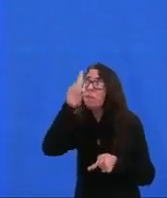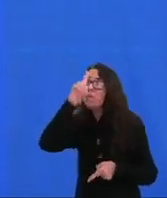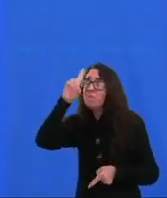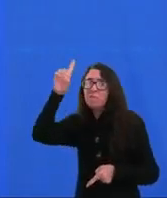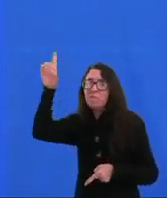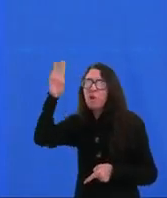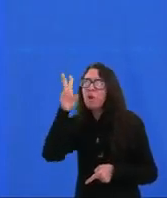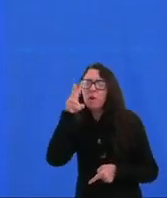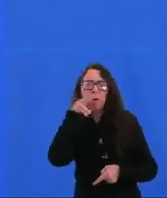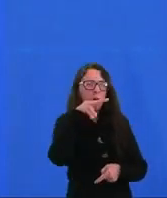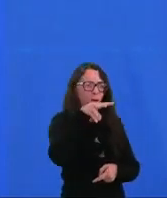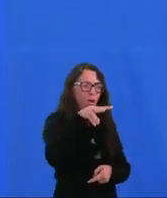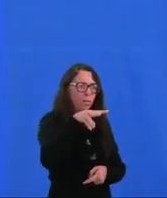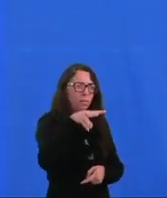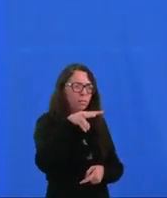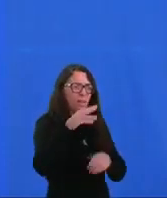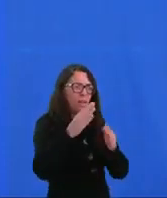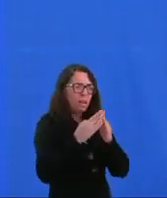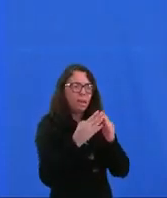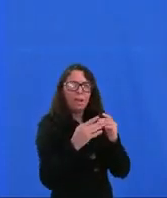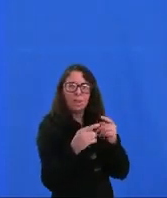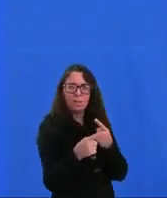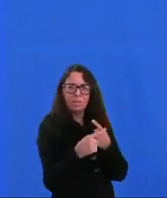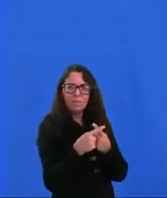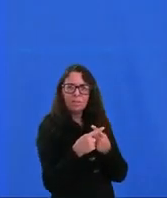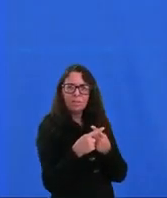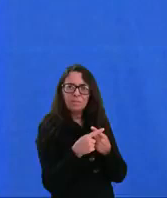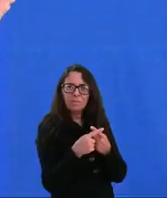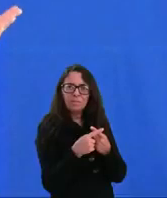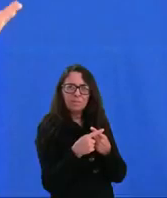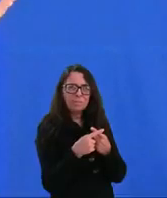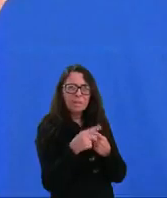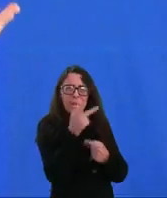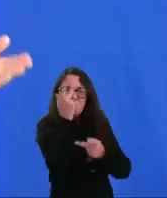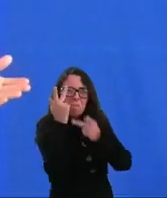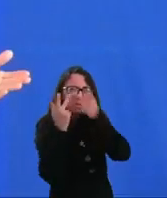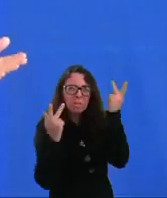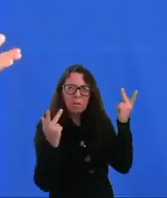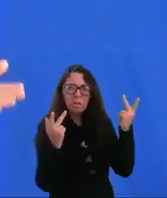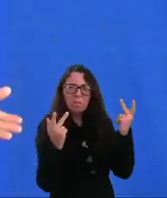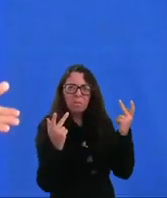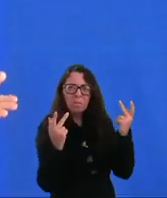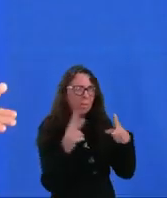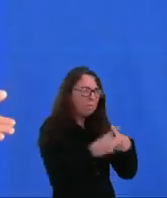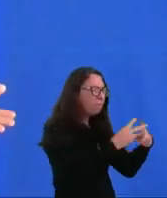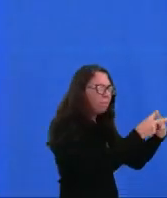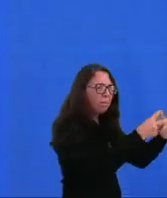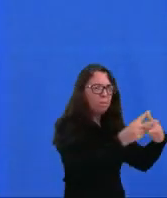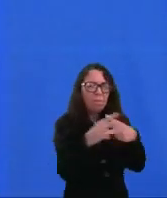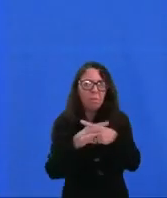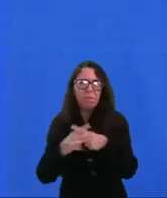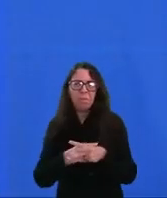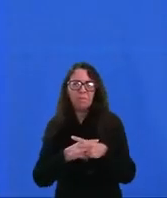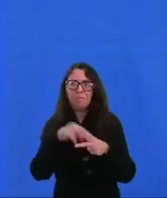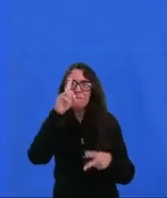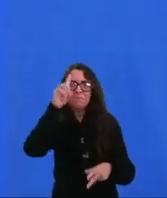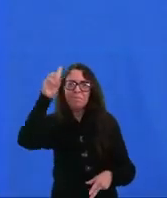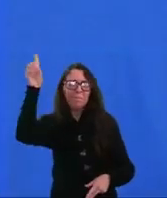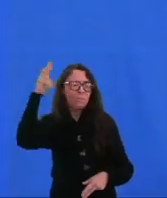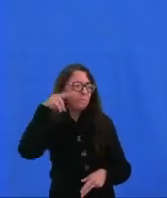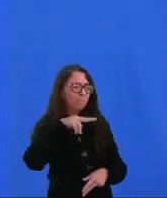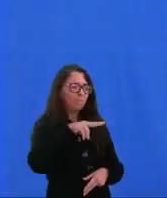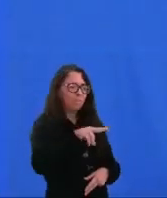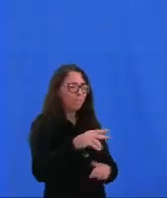demonstre amor acima de tudo? A afirmação é sim, é verdadeira, claro. Acima de